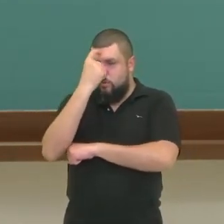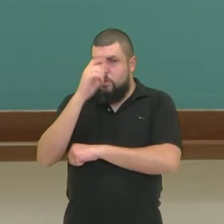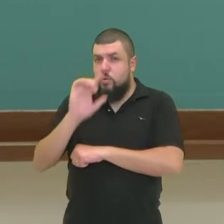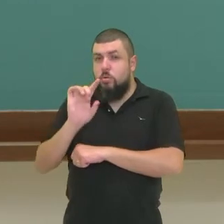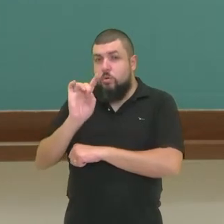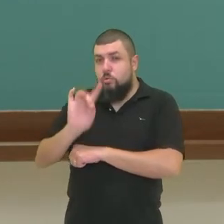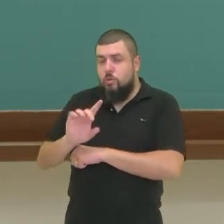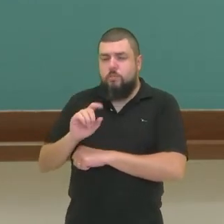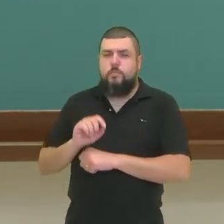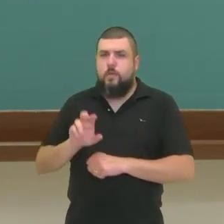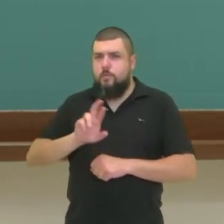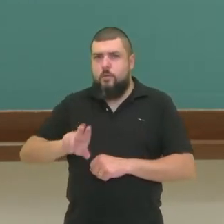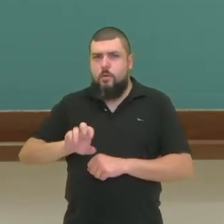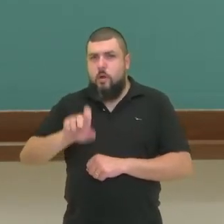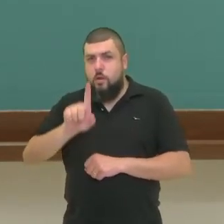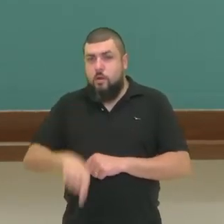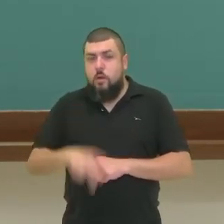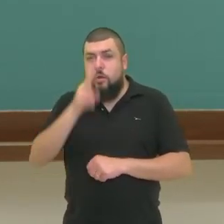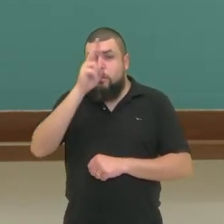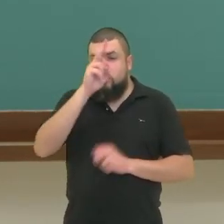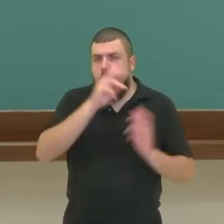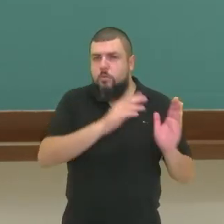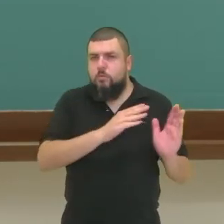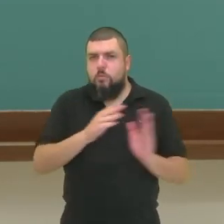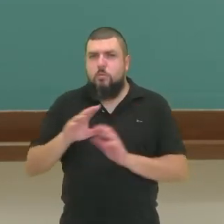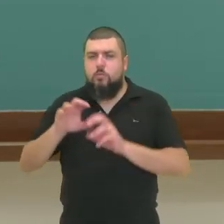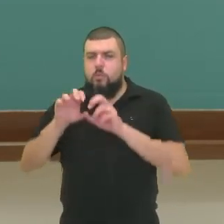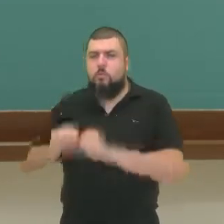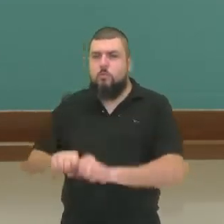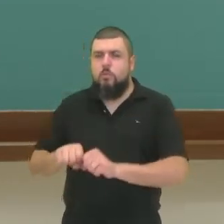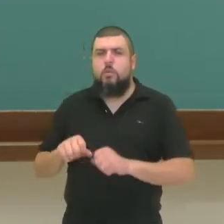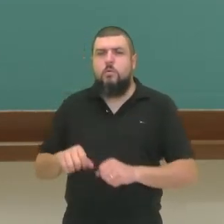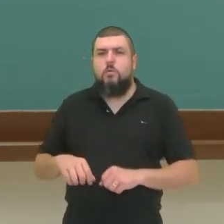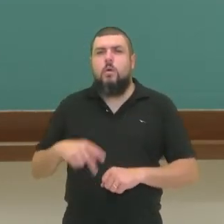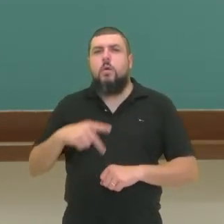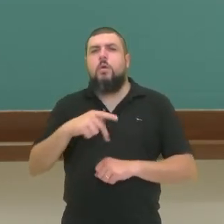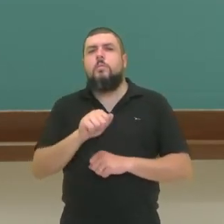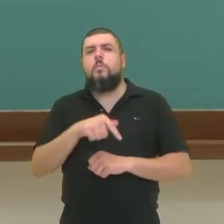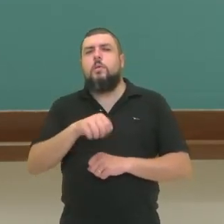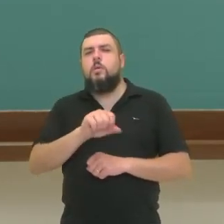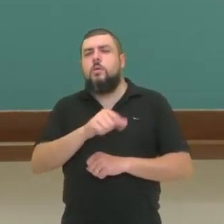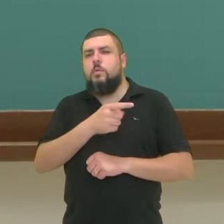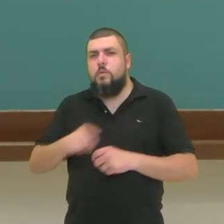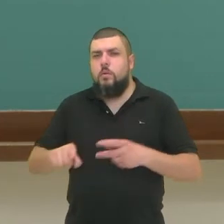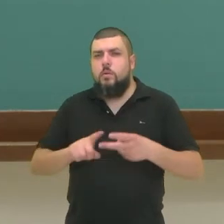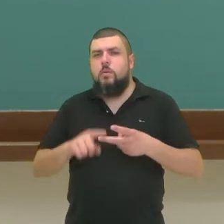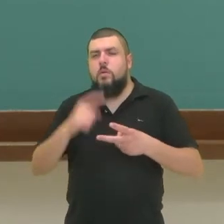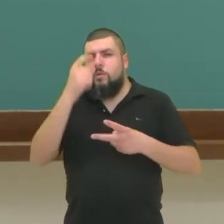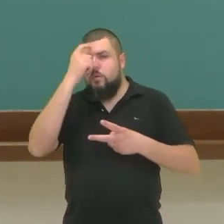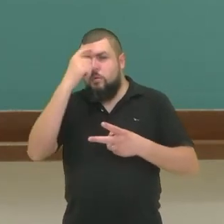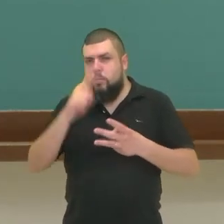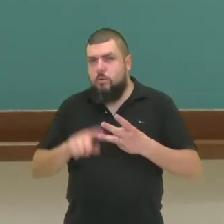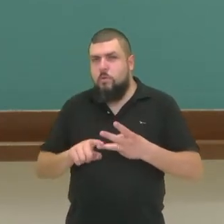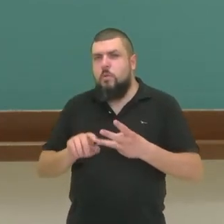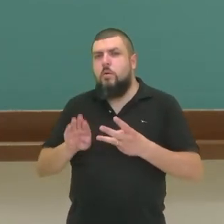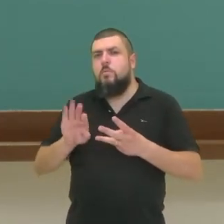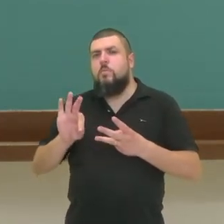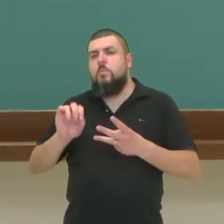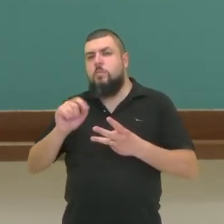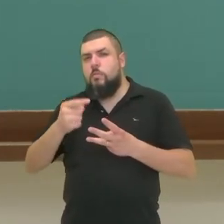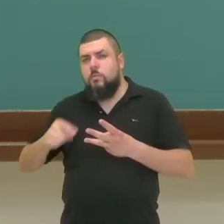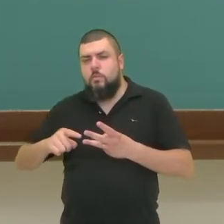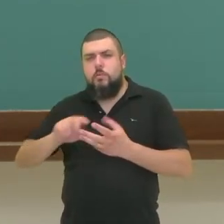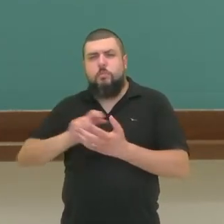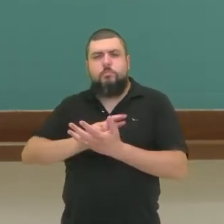de toda a colonização, que incluía o Paquistão, a Índia, Butão e outros países ali da região.